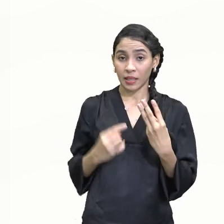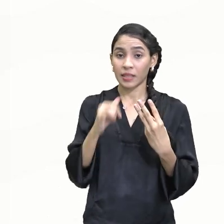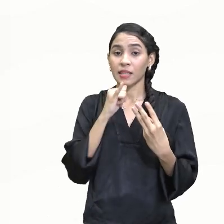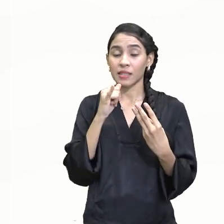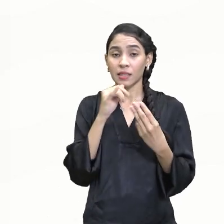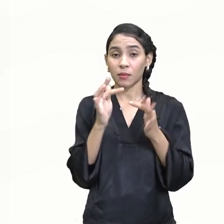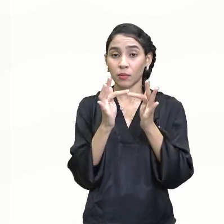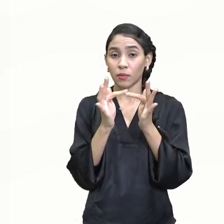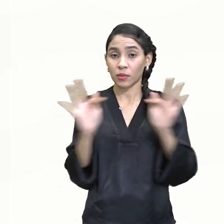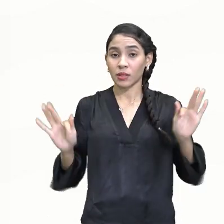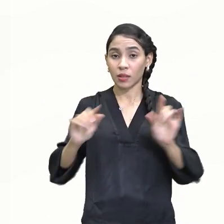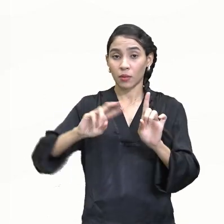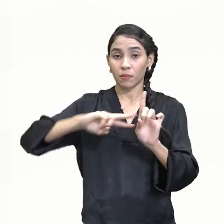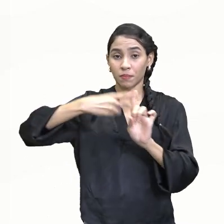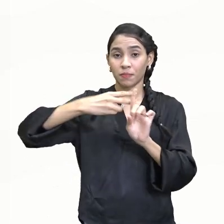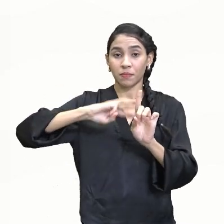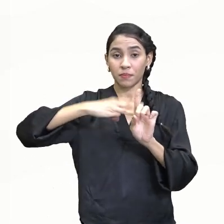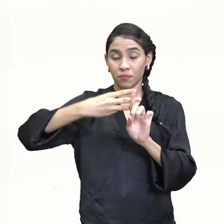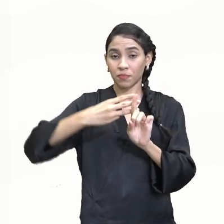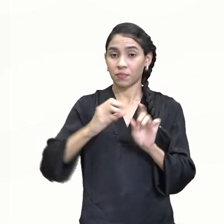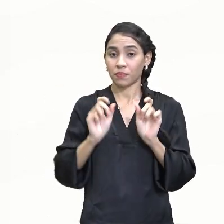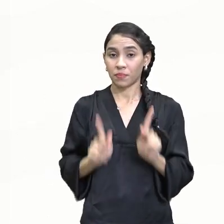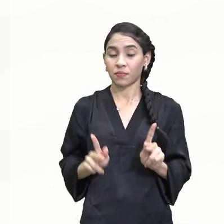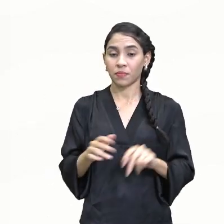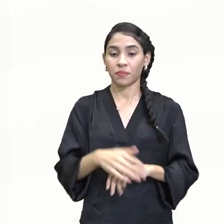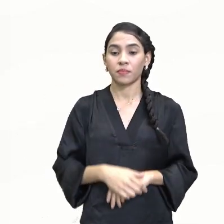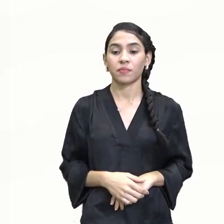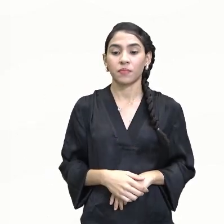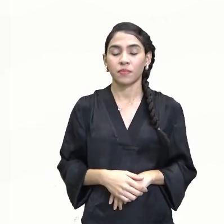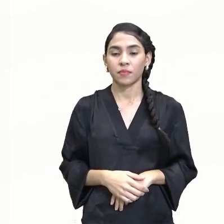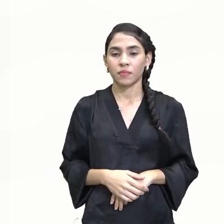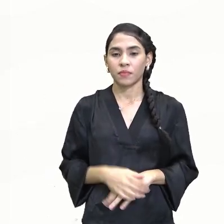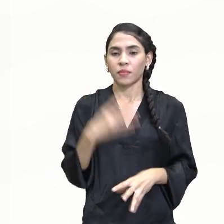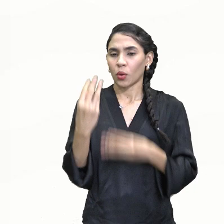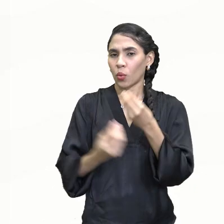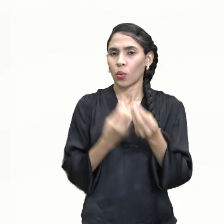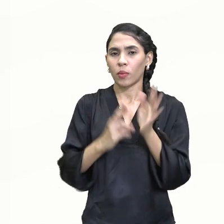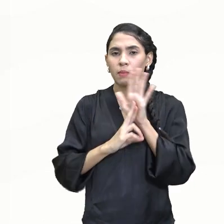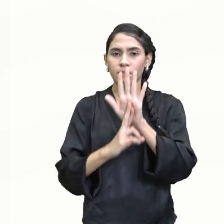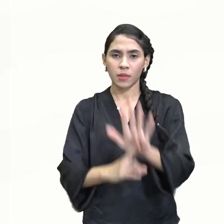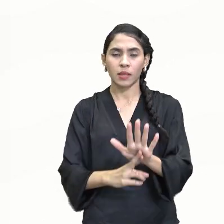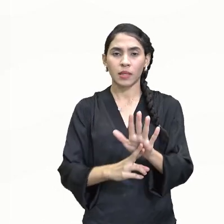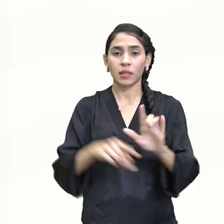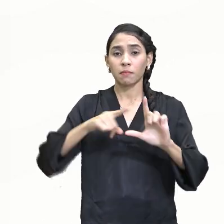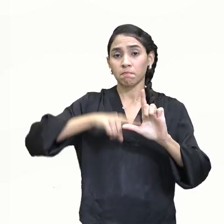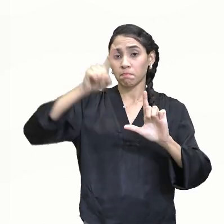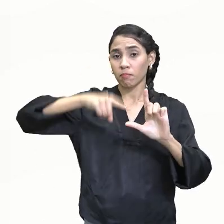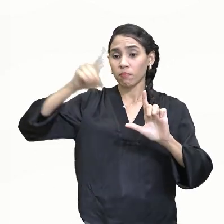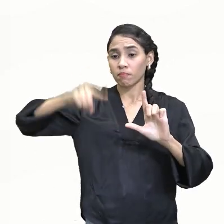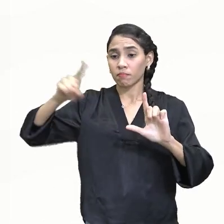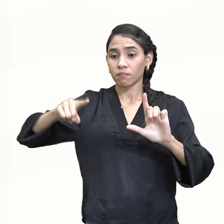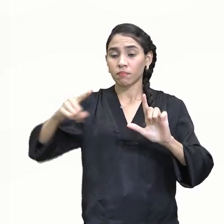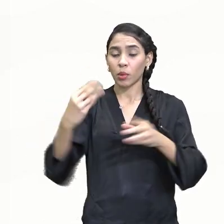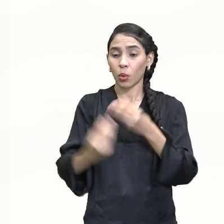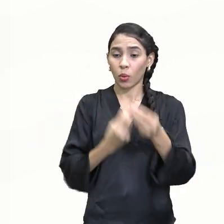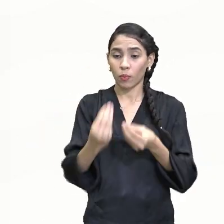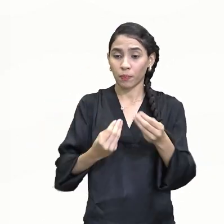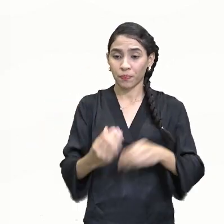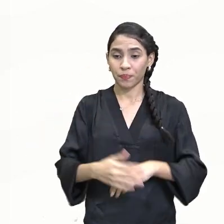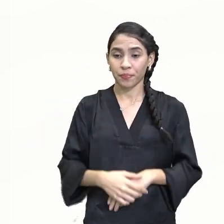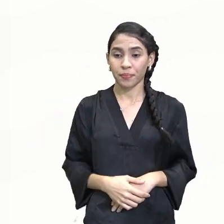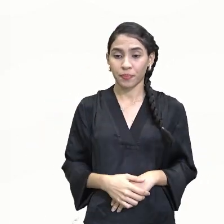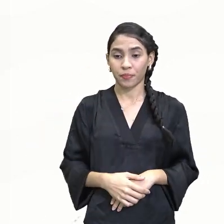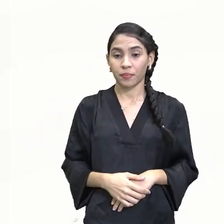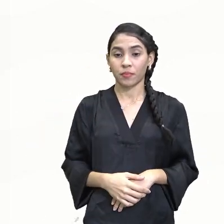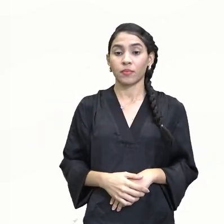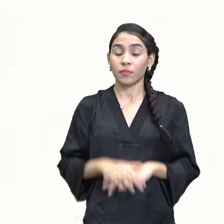exemplos de função exponencial, tá ok? E como ela é representada graficamente, professora? Então, para que